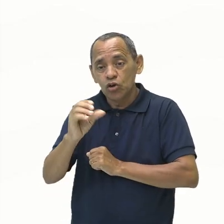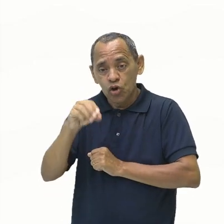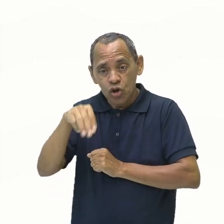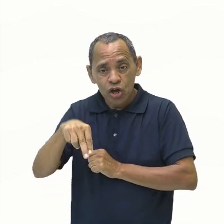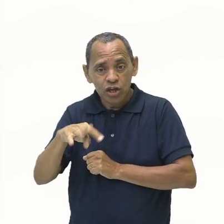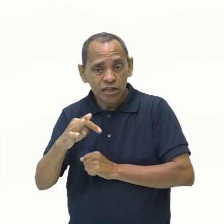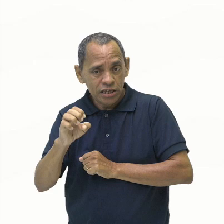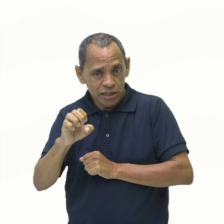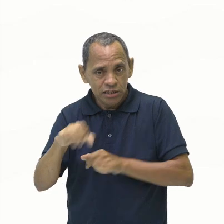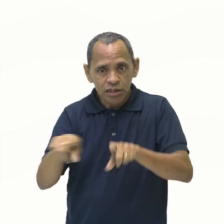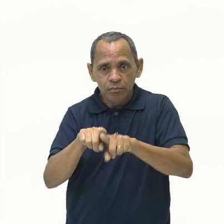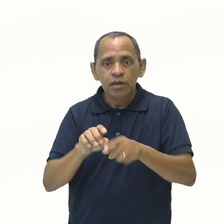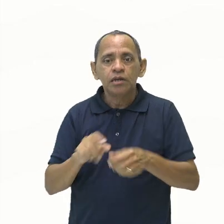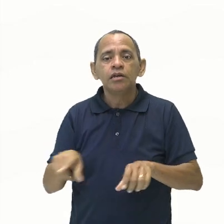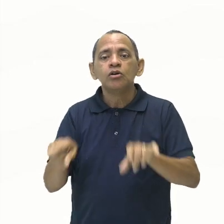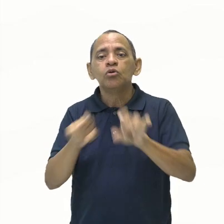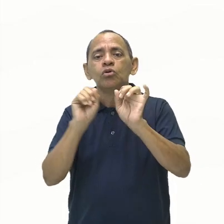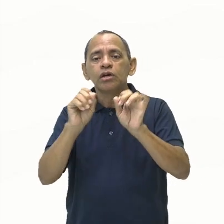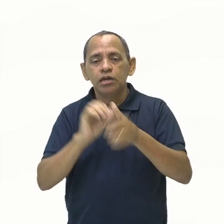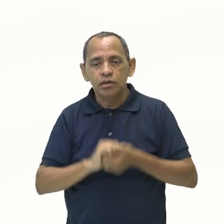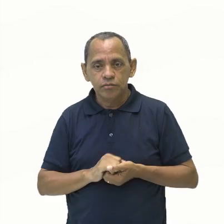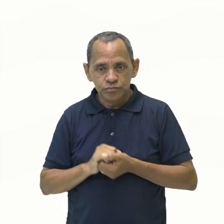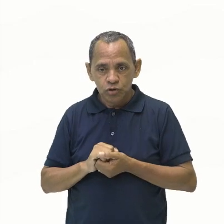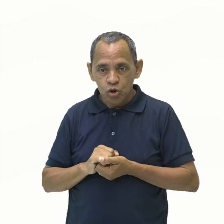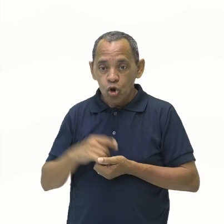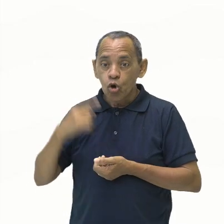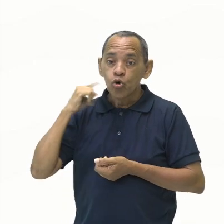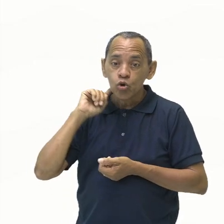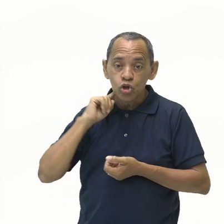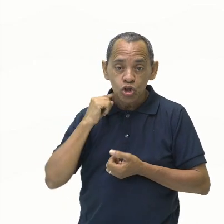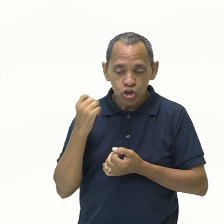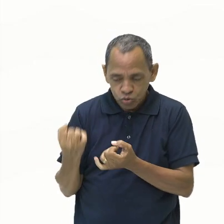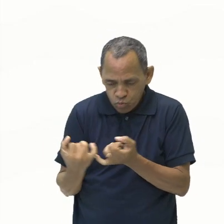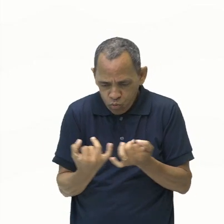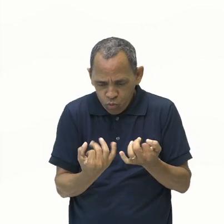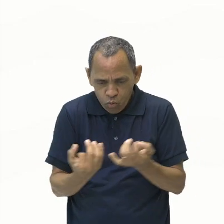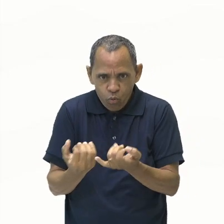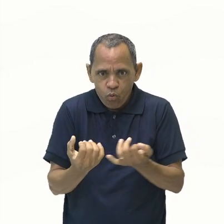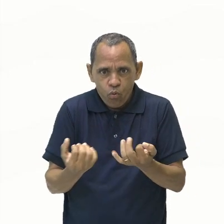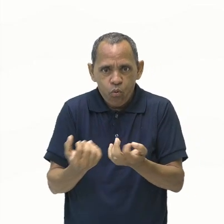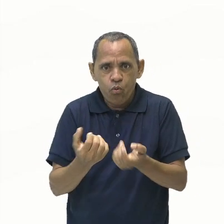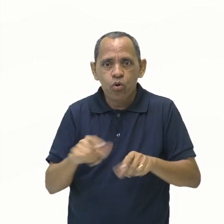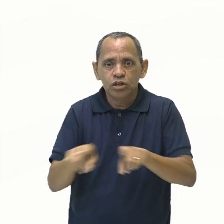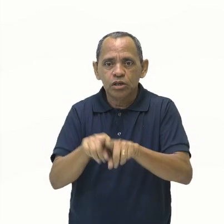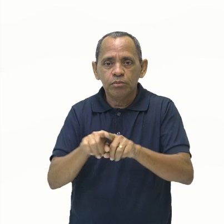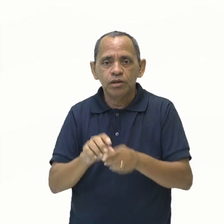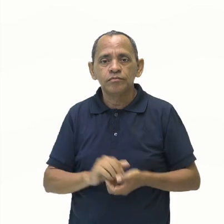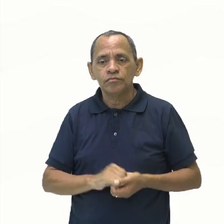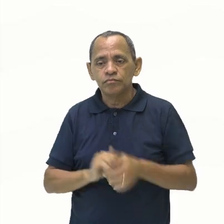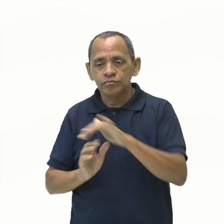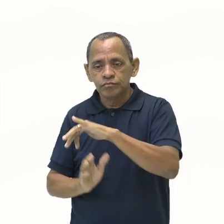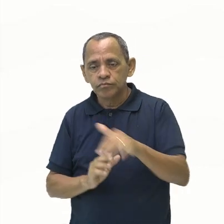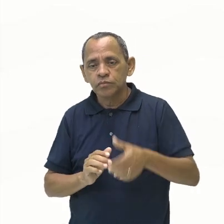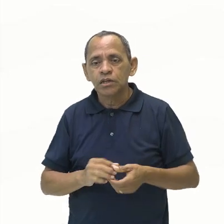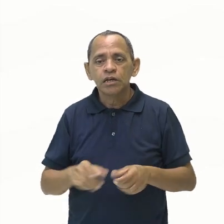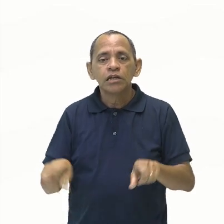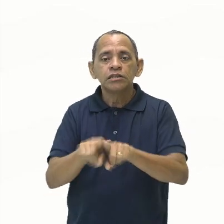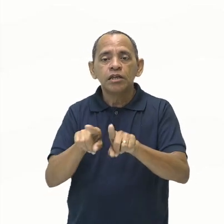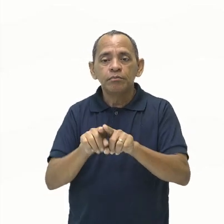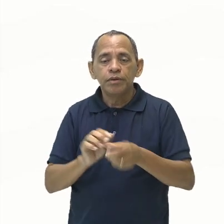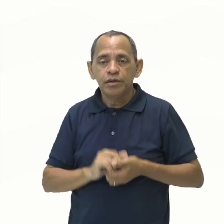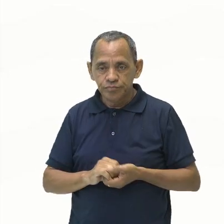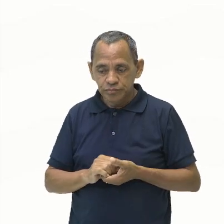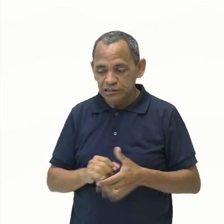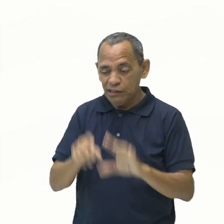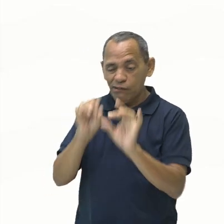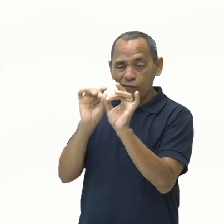lixo, certo? Vamos verificar também como outras causas da degradação, o despejo de esgoto